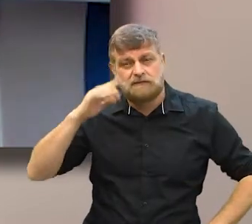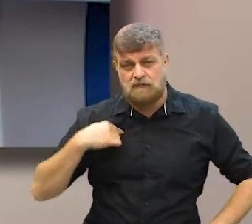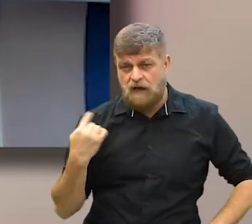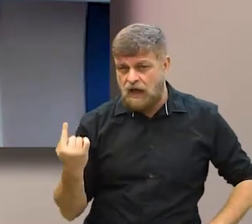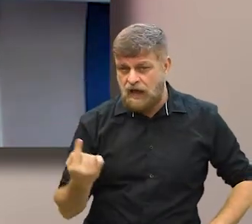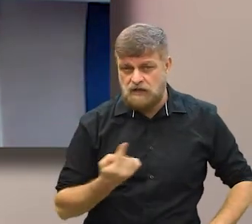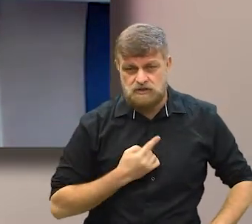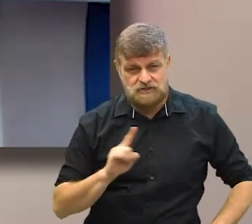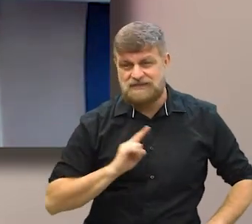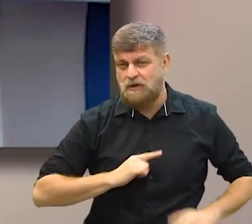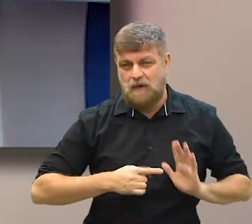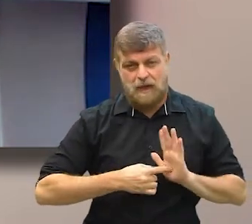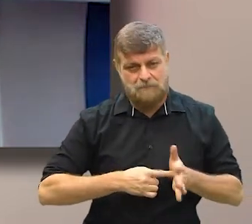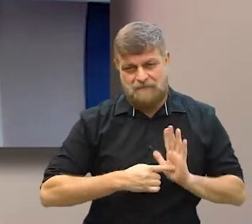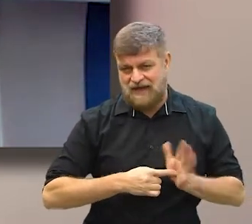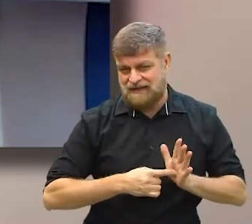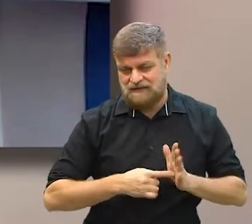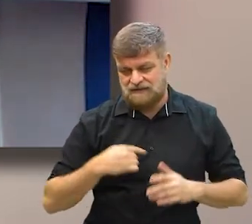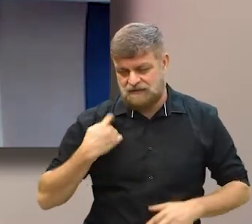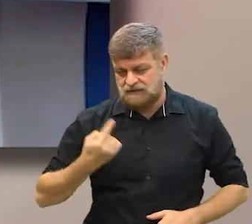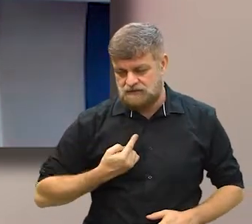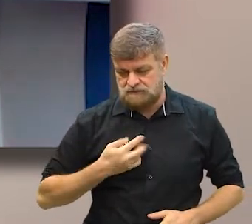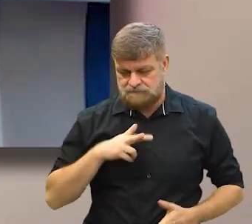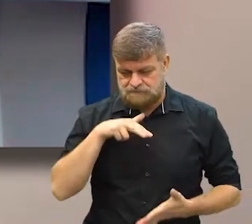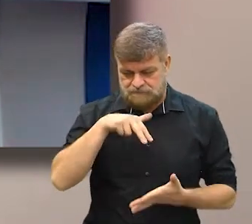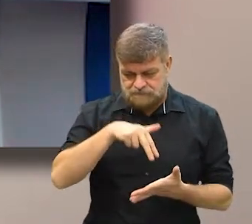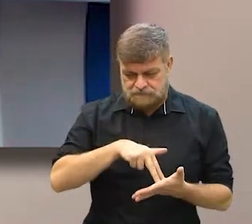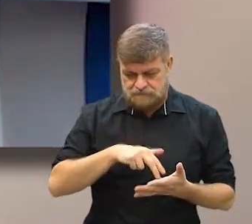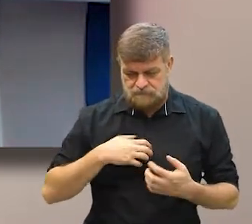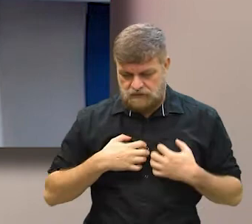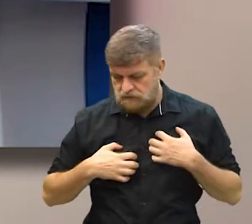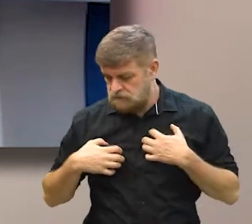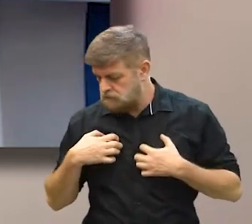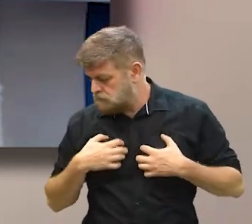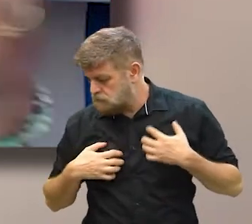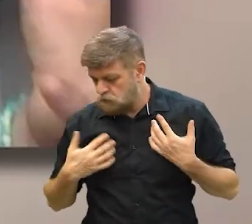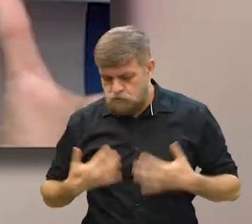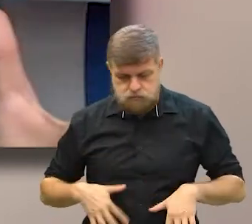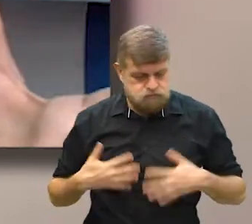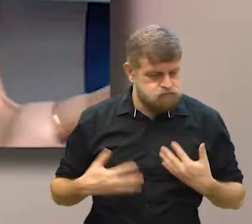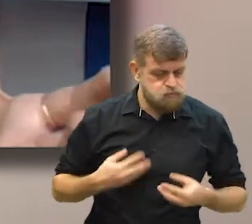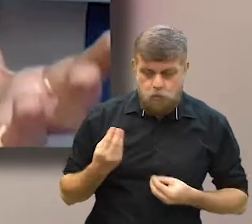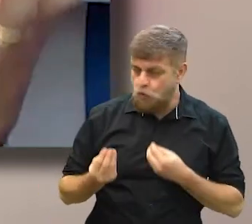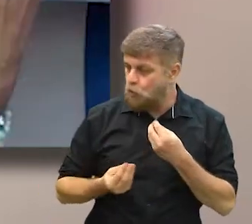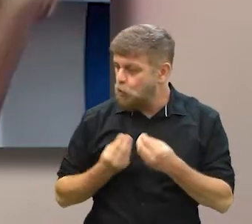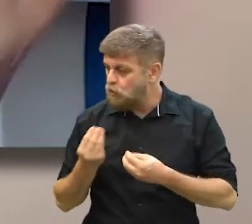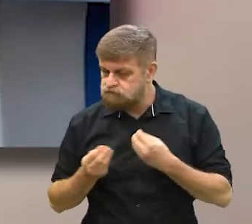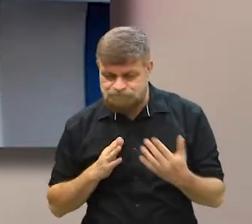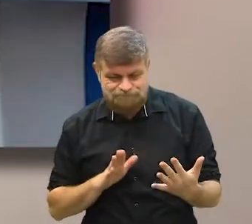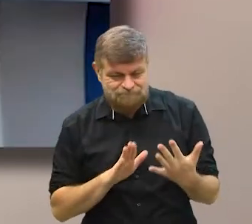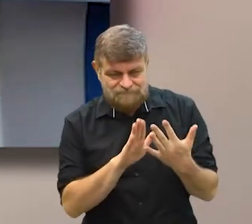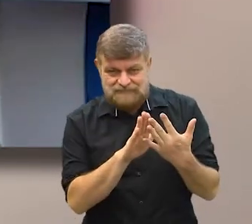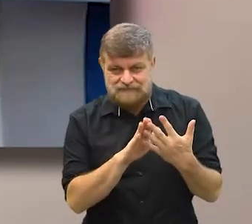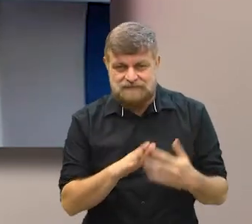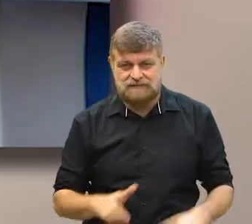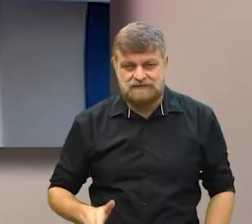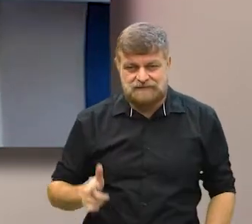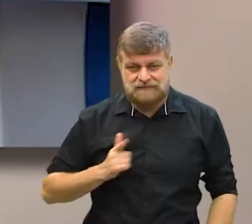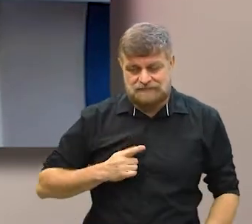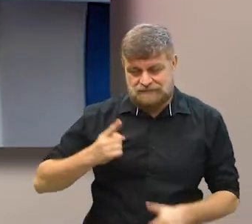que a gente não é uma máquina, a gente está aqui com as nossas angústias, não tem o que fazer, é uma